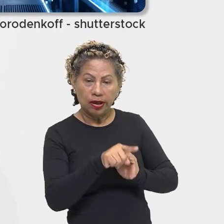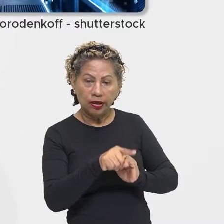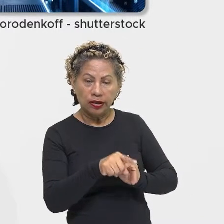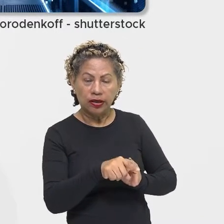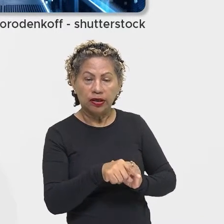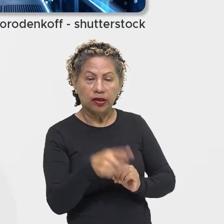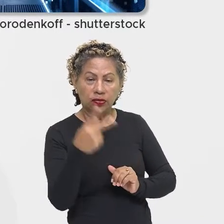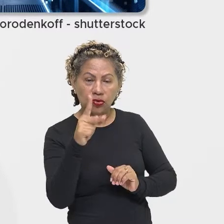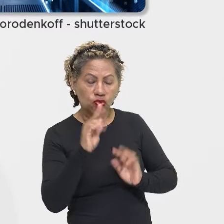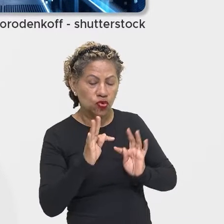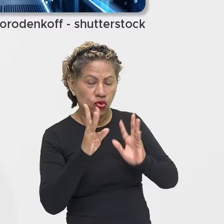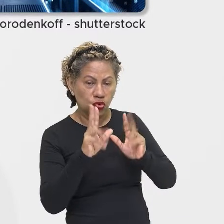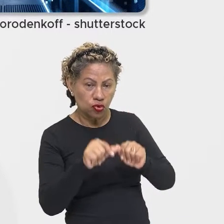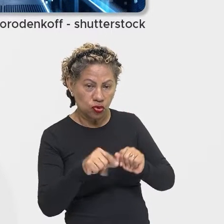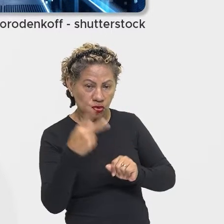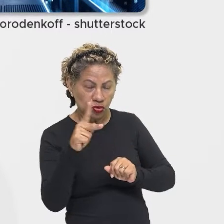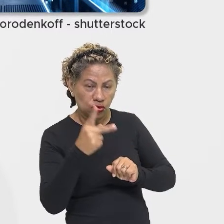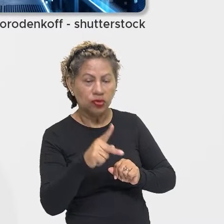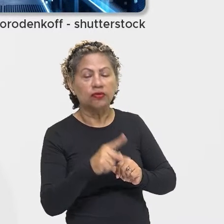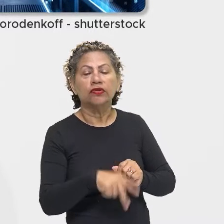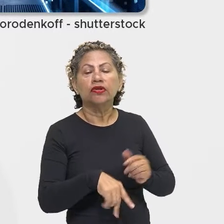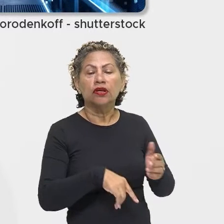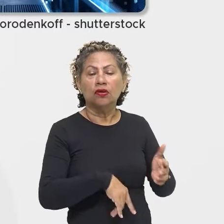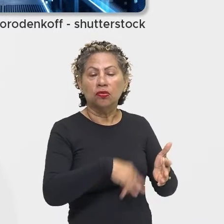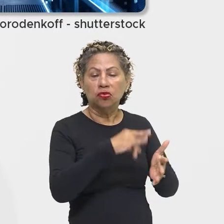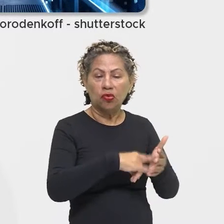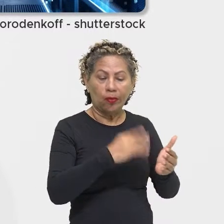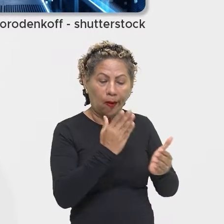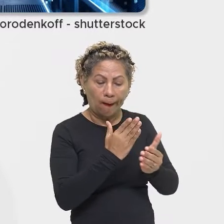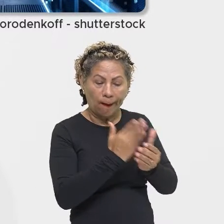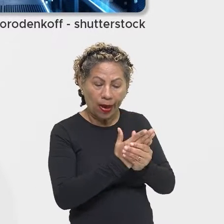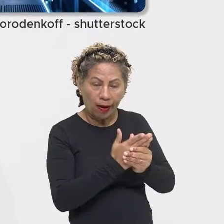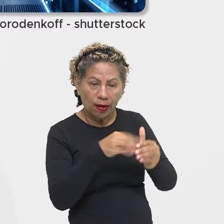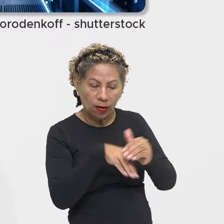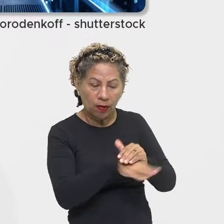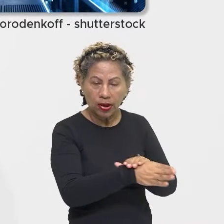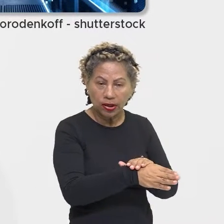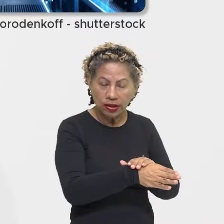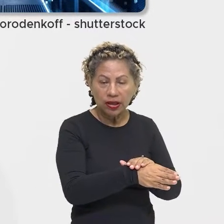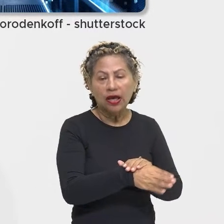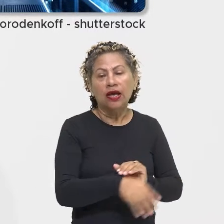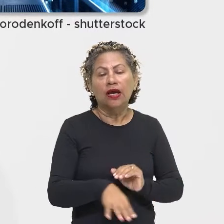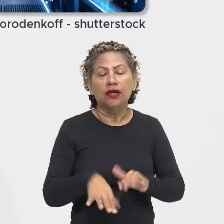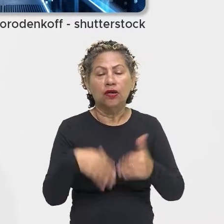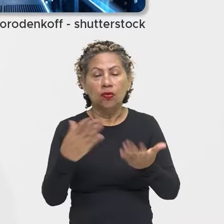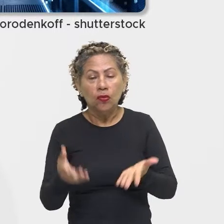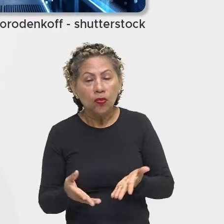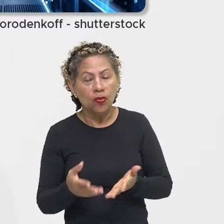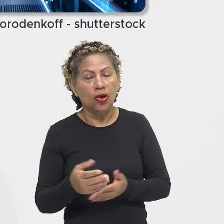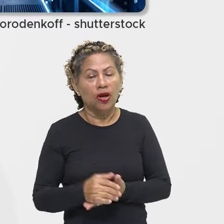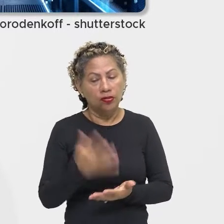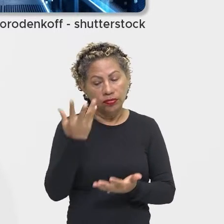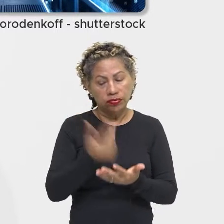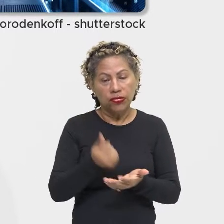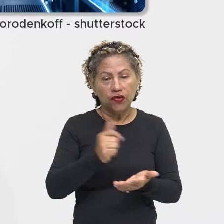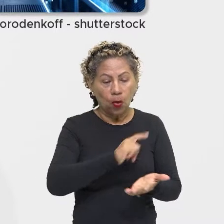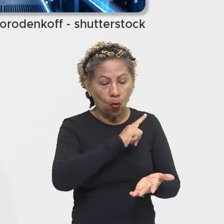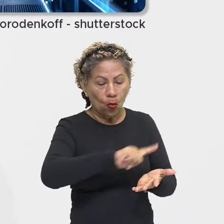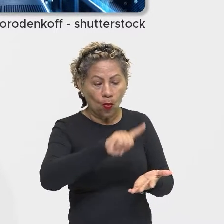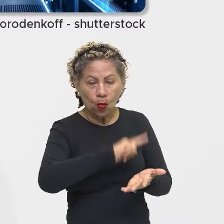bom? Então, você pode fazer a recuperação desses dados e fazer